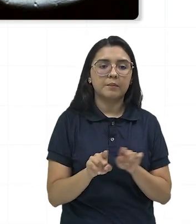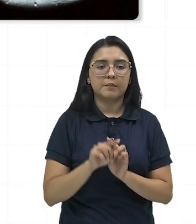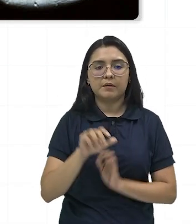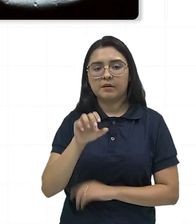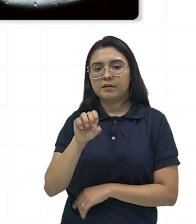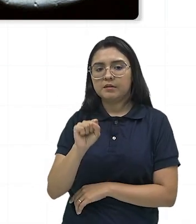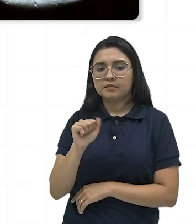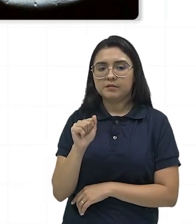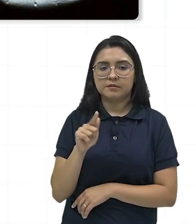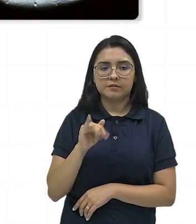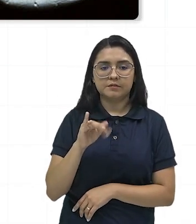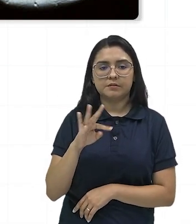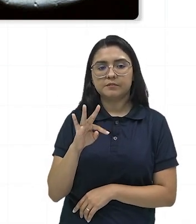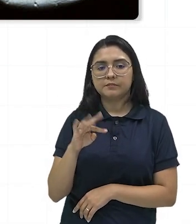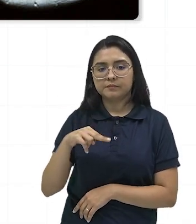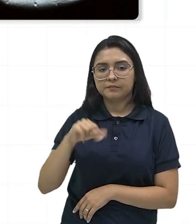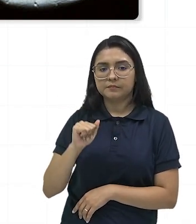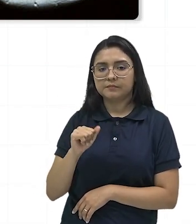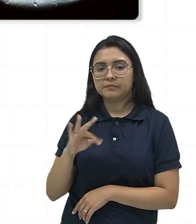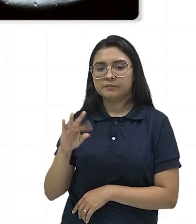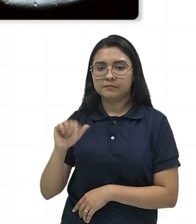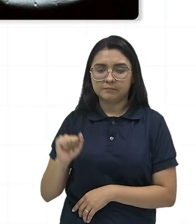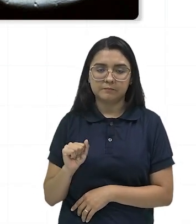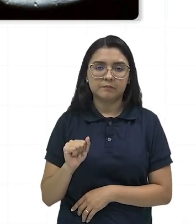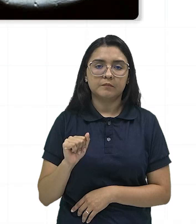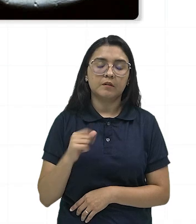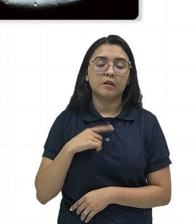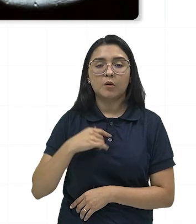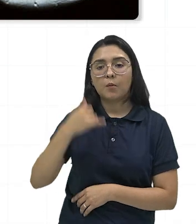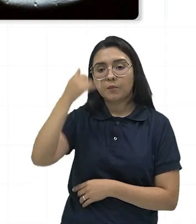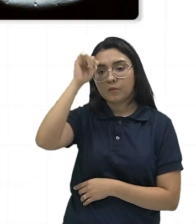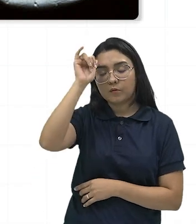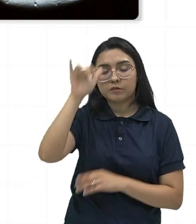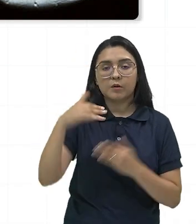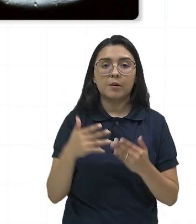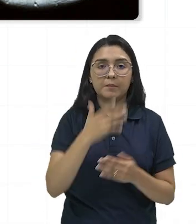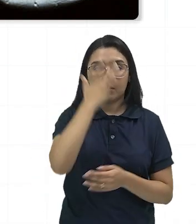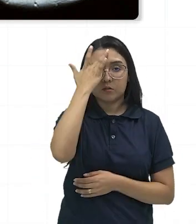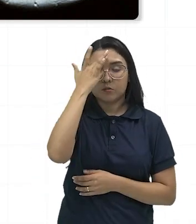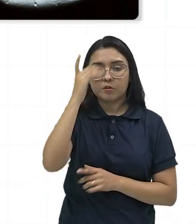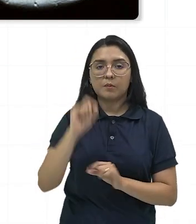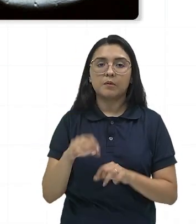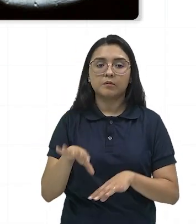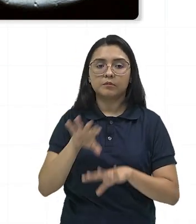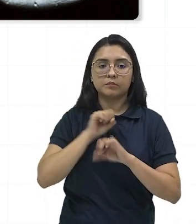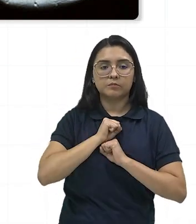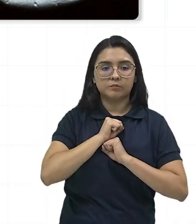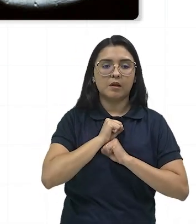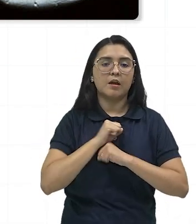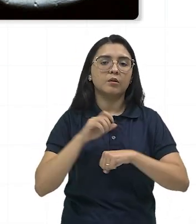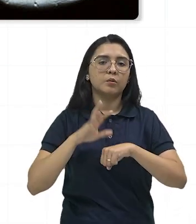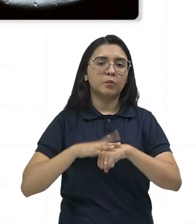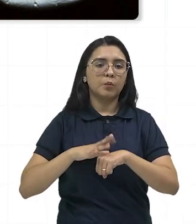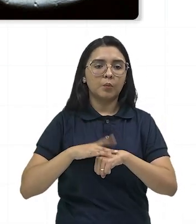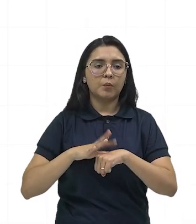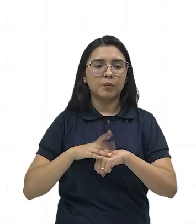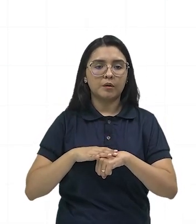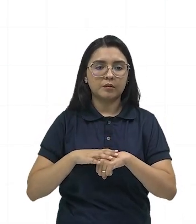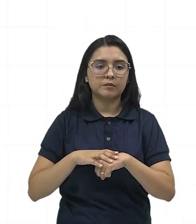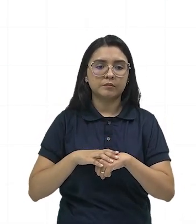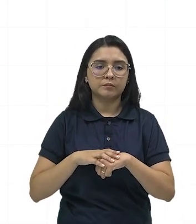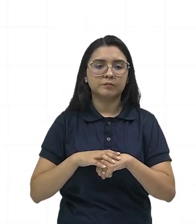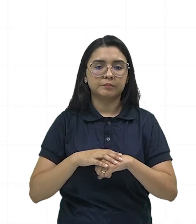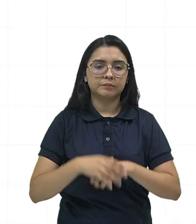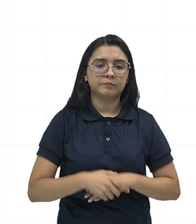hospedeiro intermediário. Então, uma vez que a pessoa está contaminada, né, ela pode desenvolver a cisticercose, que são cistos